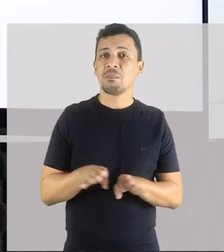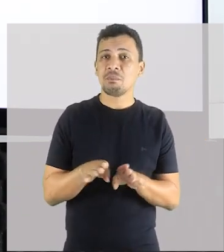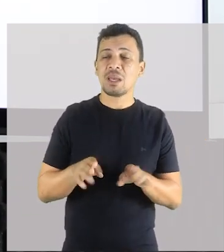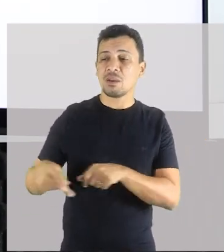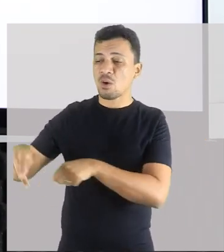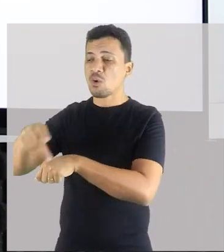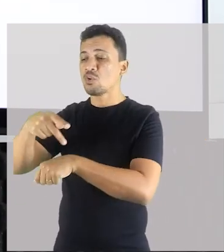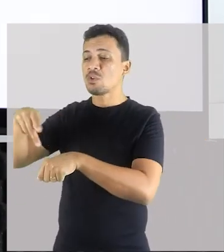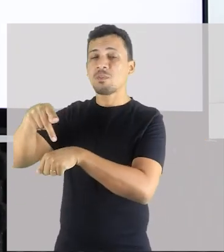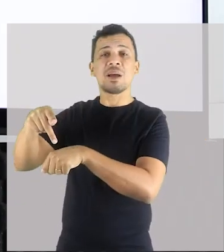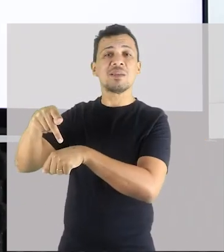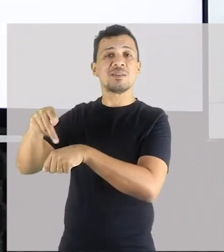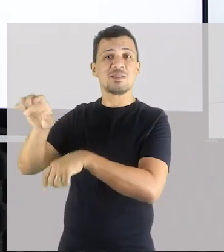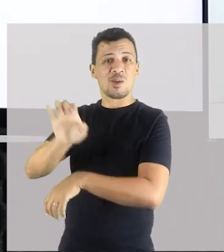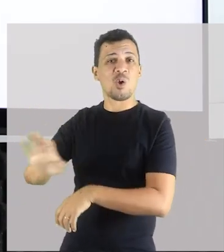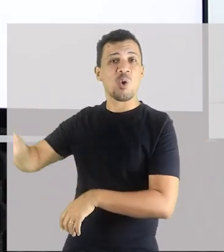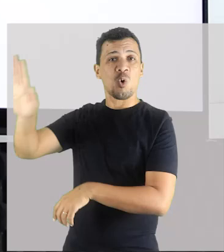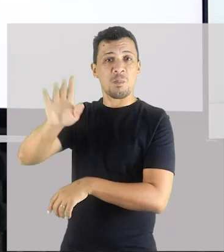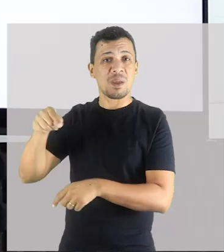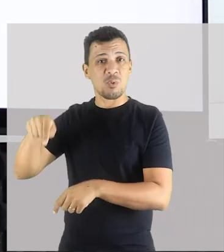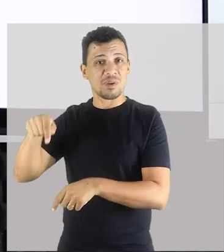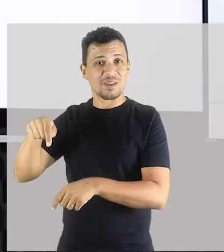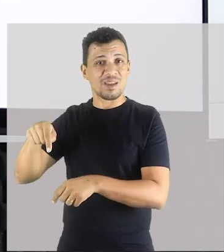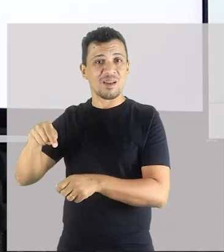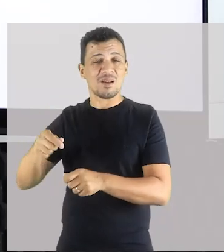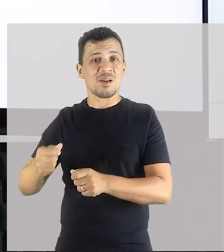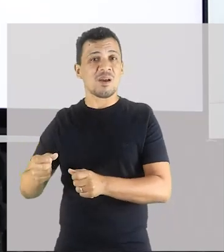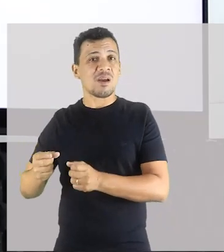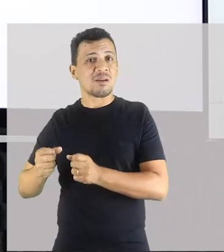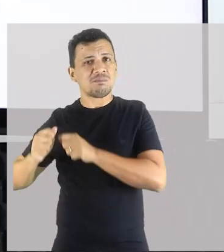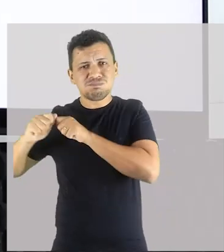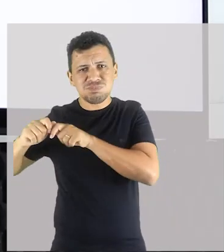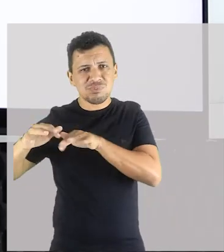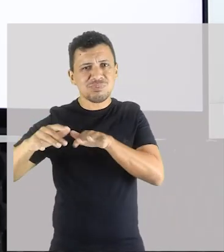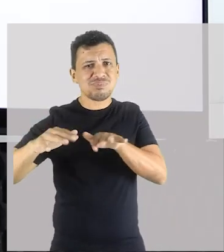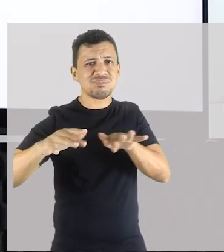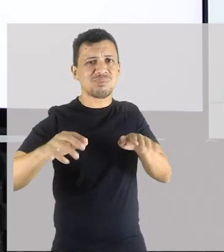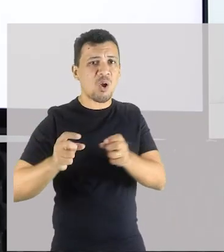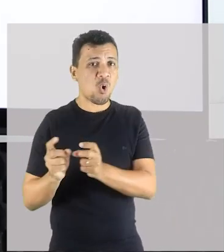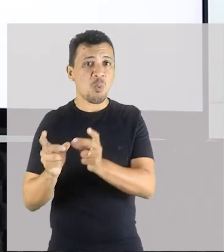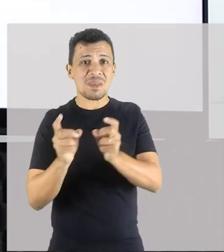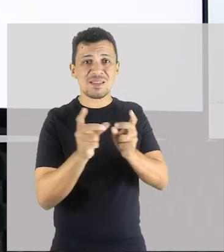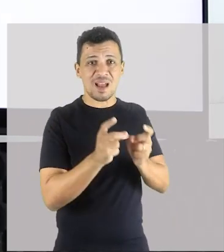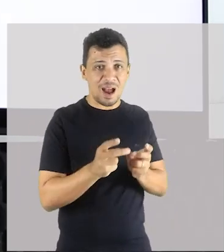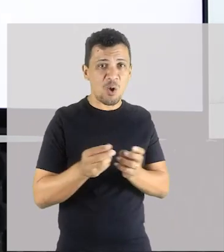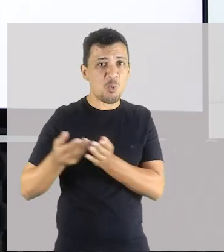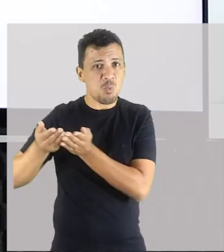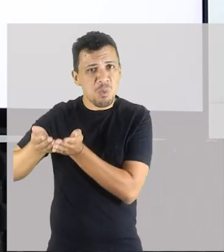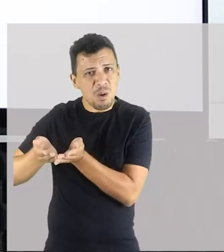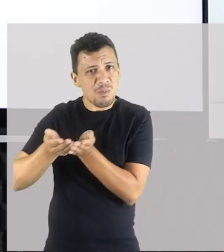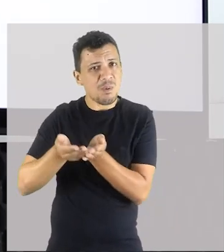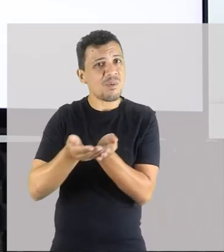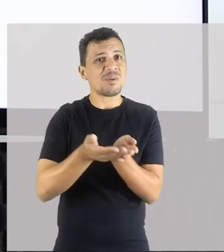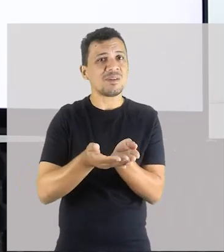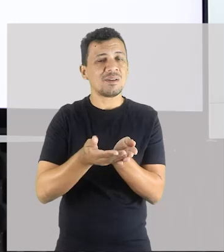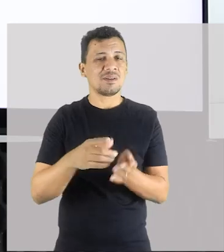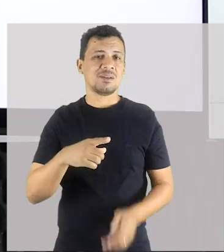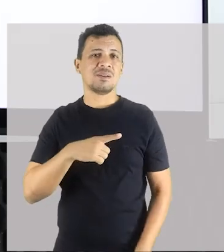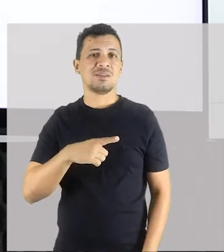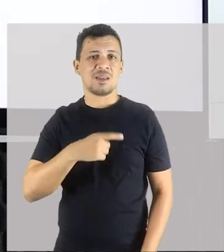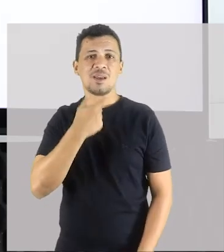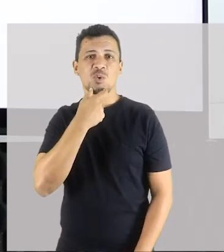países europeus que saíram para a chamada expansão comercial e marítima, nós temos então os ingleses